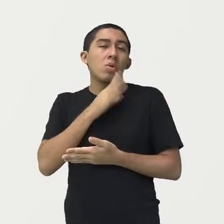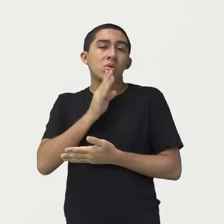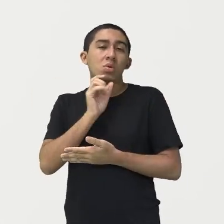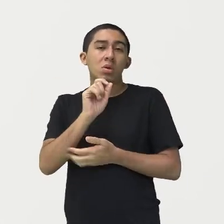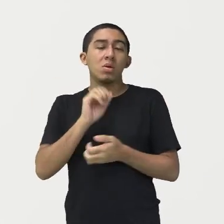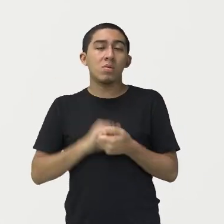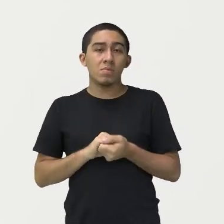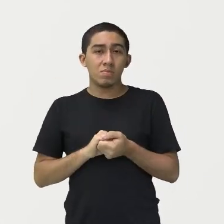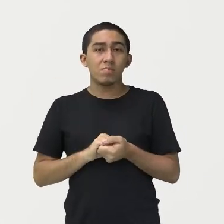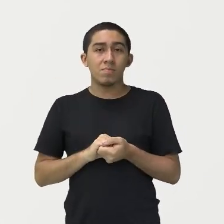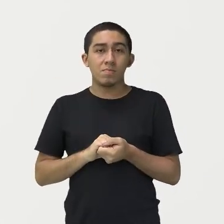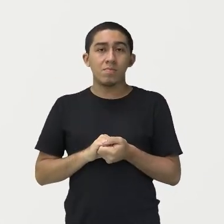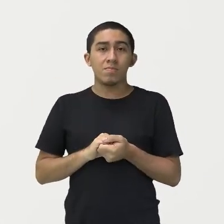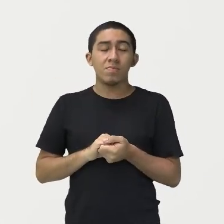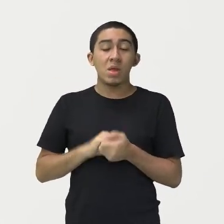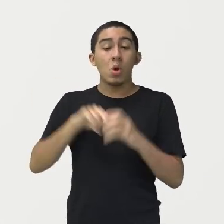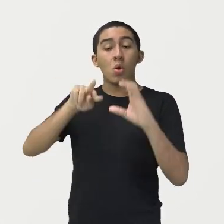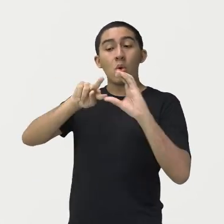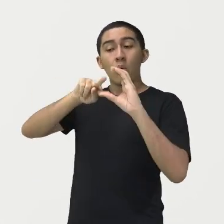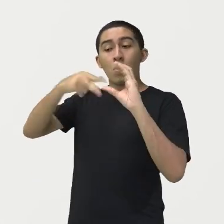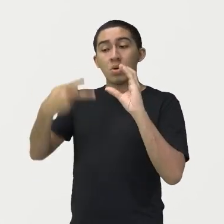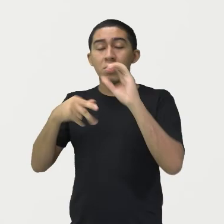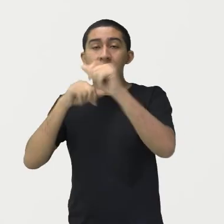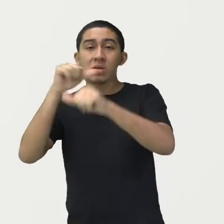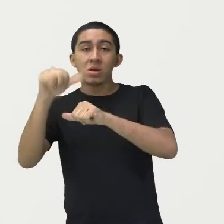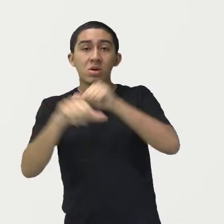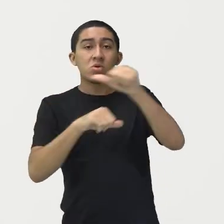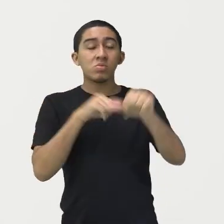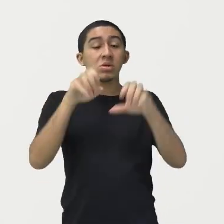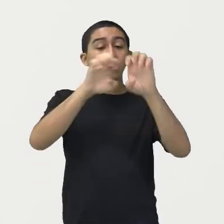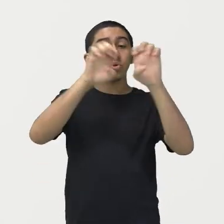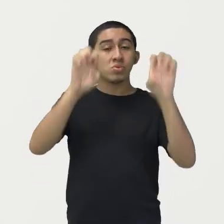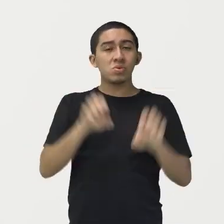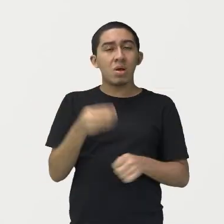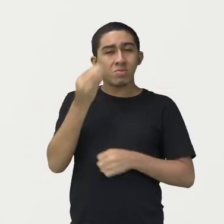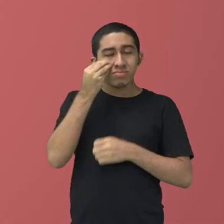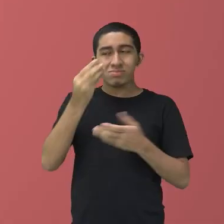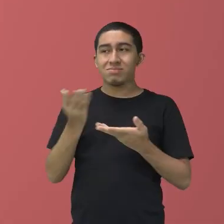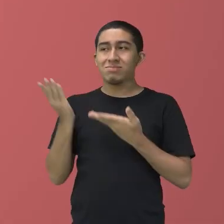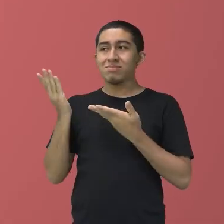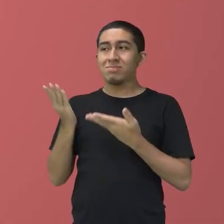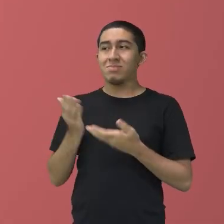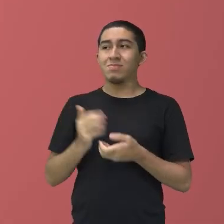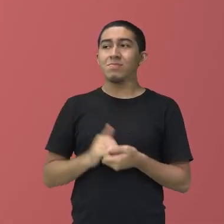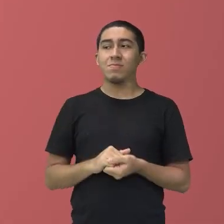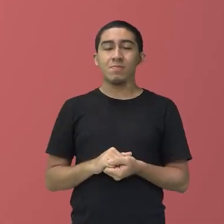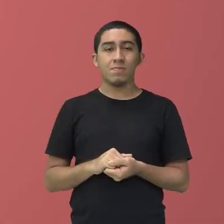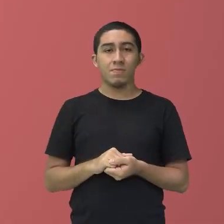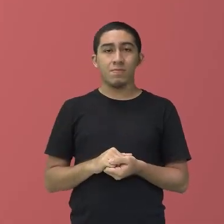as mutações cromossômicas estruturais. Olhem só.